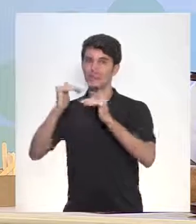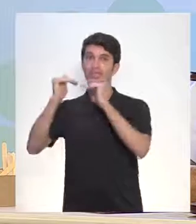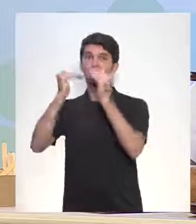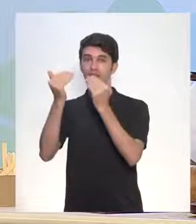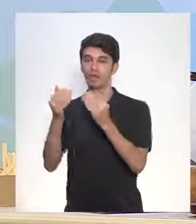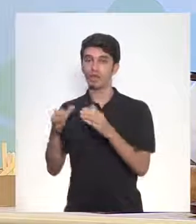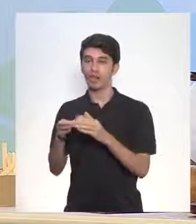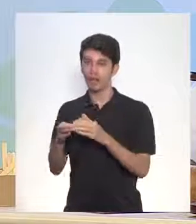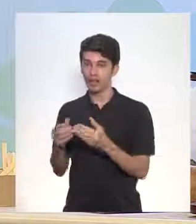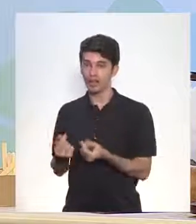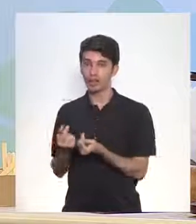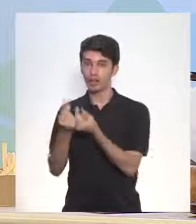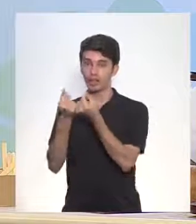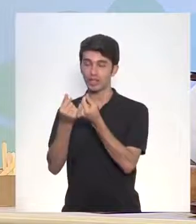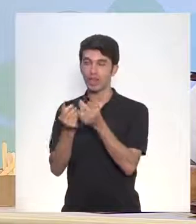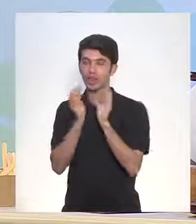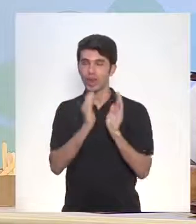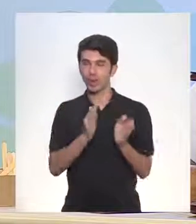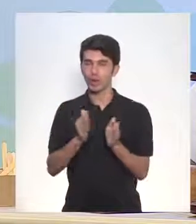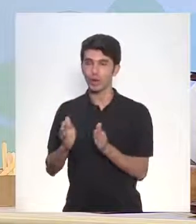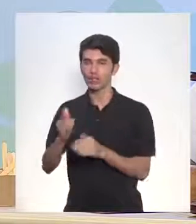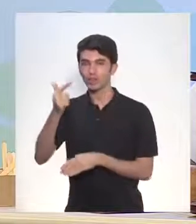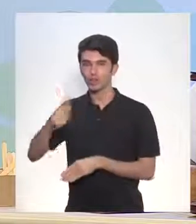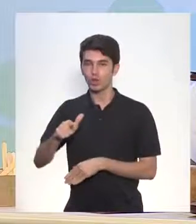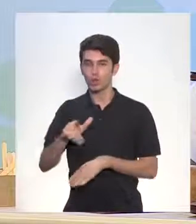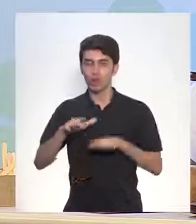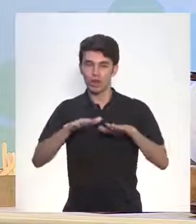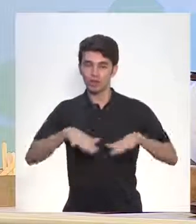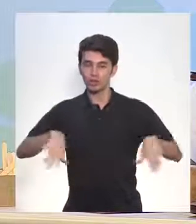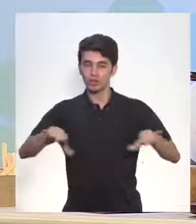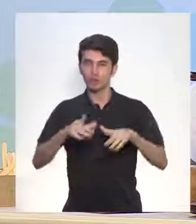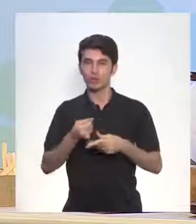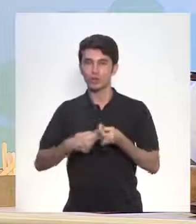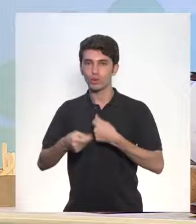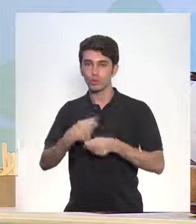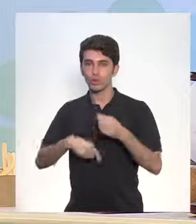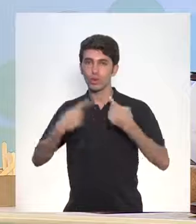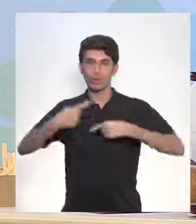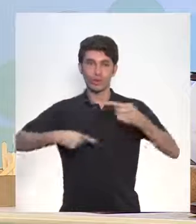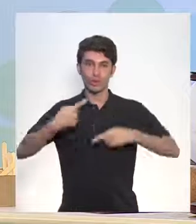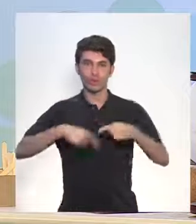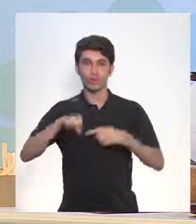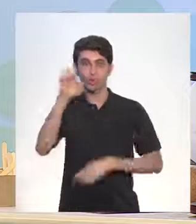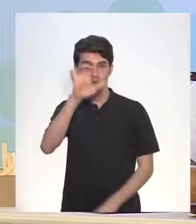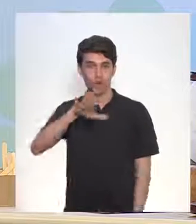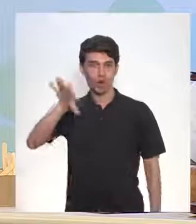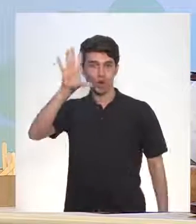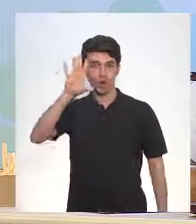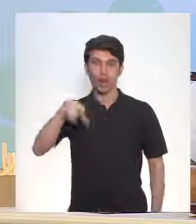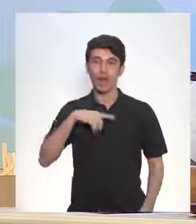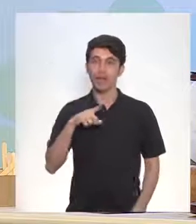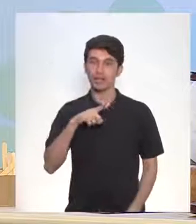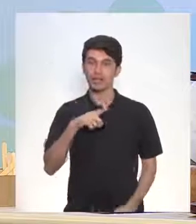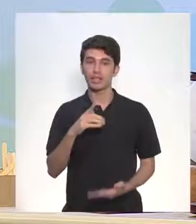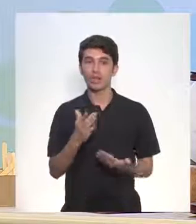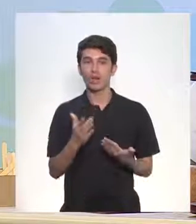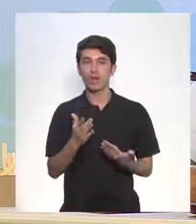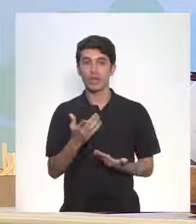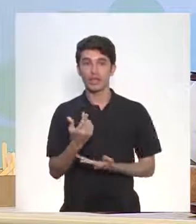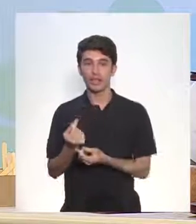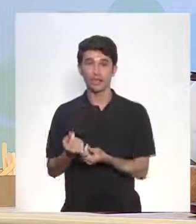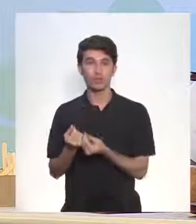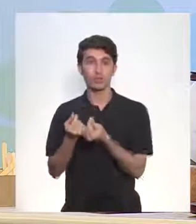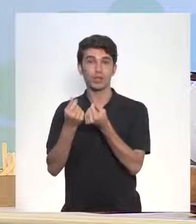burguesa, ela vai reorganizar o cenário econômico, político, social da Europa. Nós temos esses burgueses que